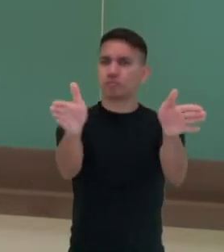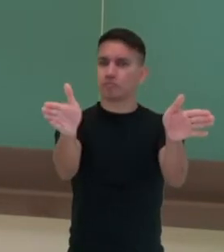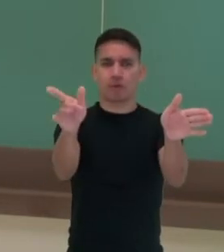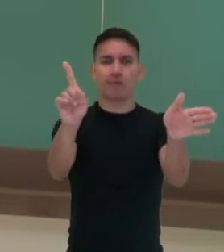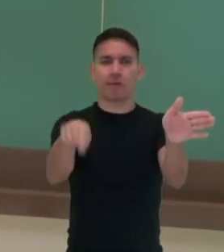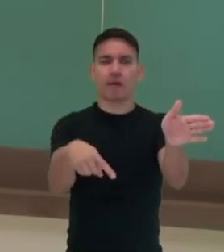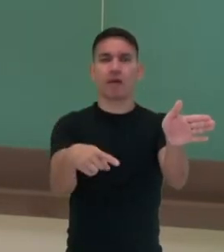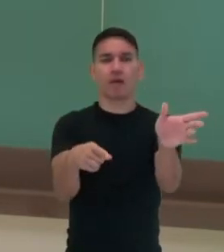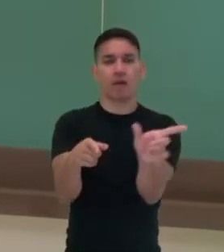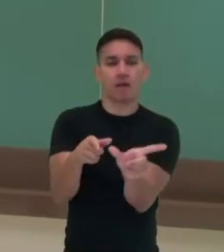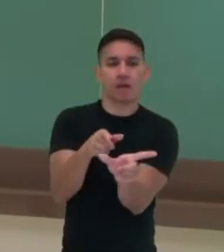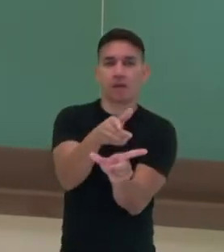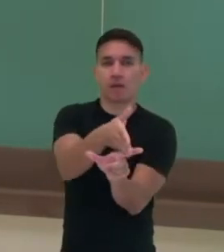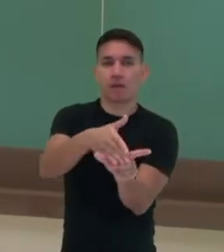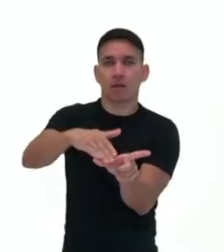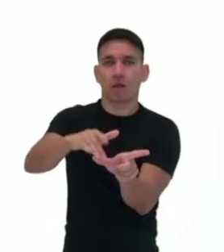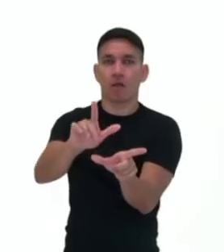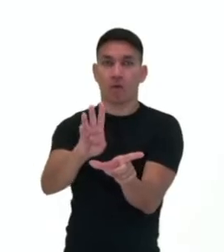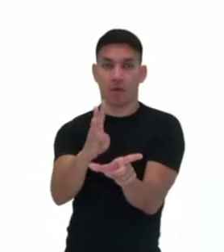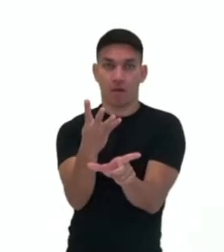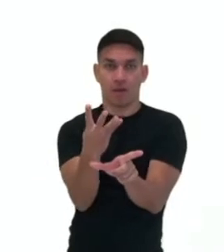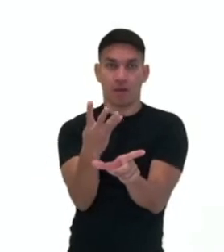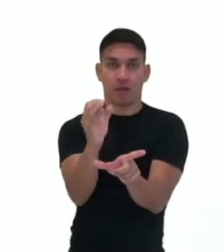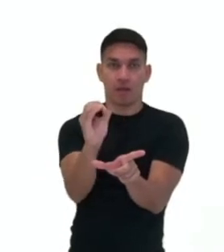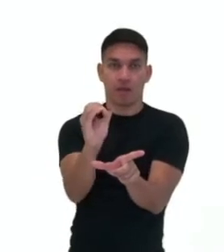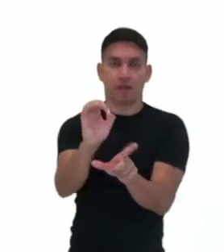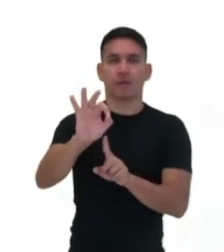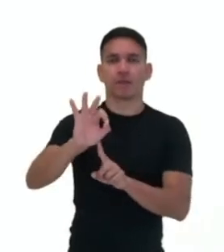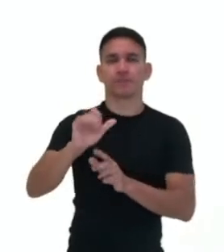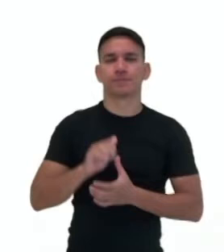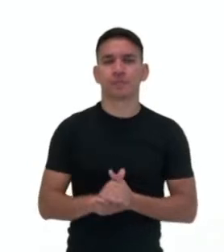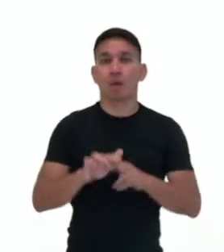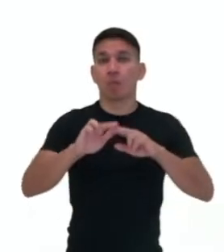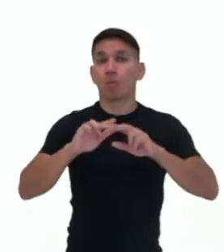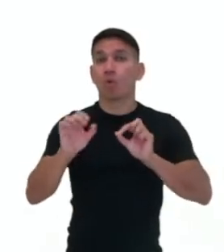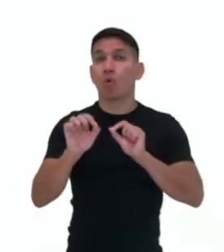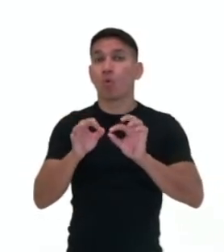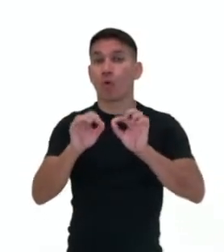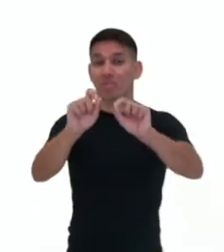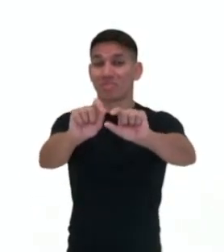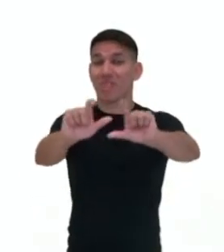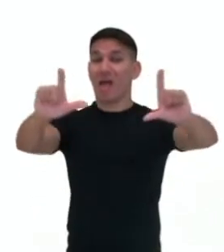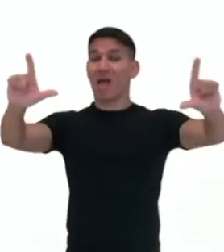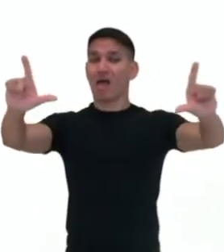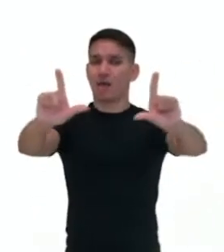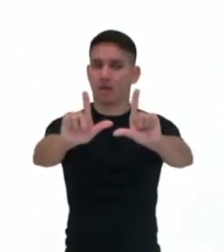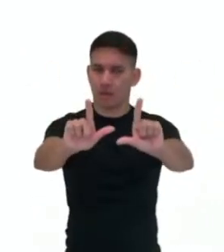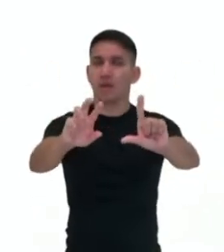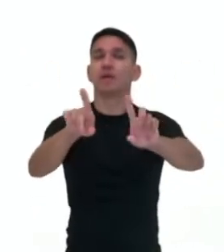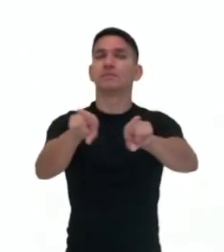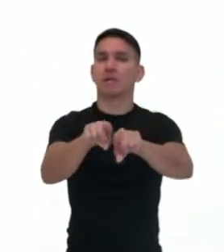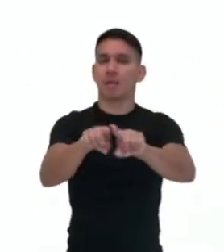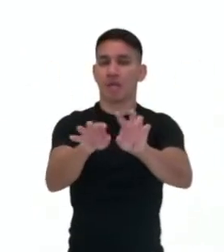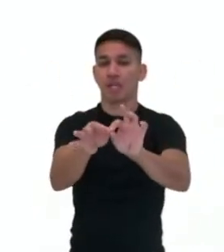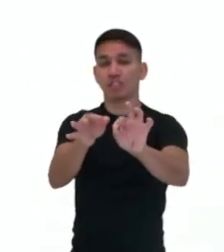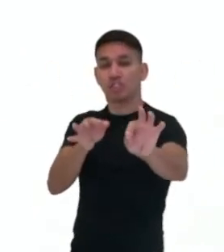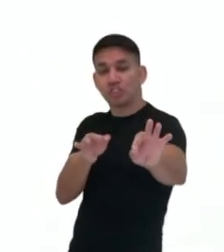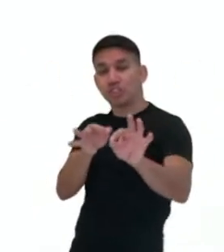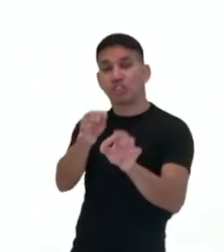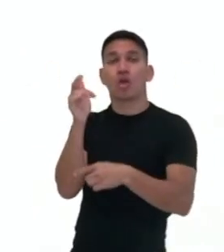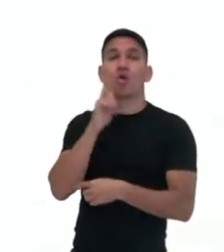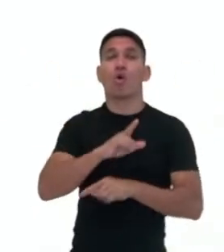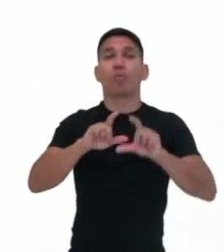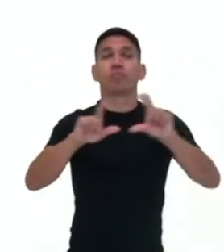graus. Tá? Para isso, o tamanho do televisor e a distância recomendados por essa empresa podem ser calculados da